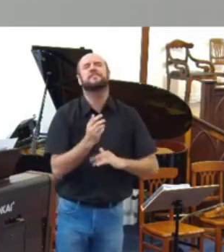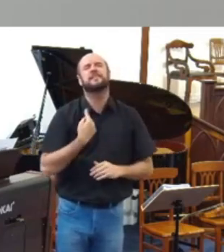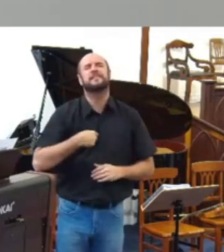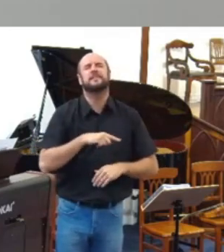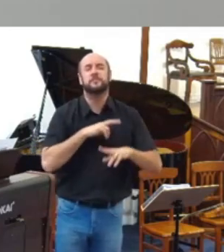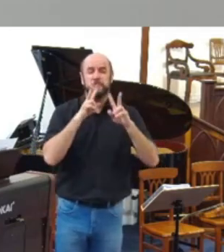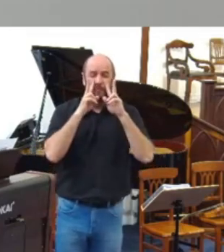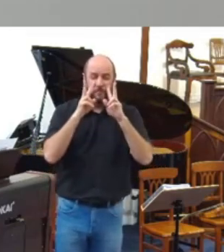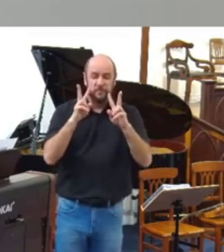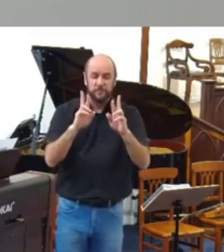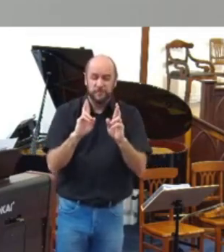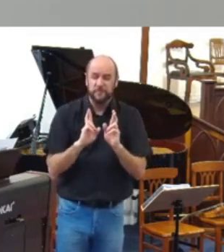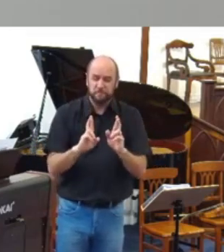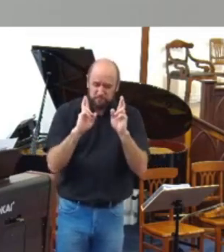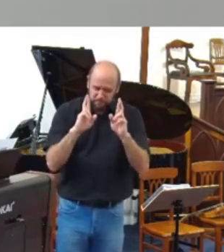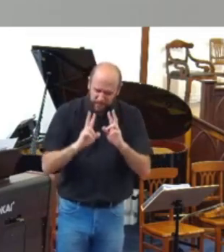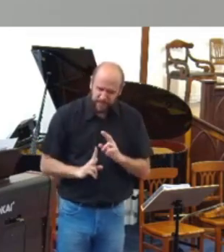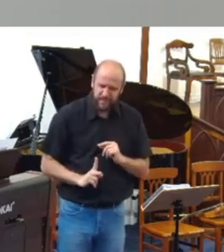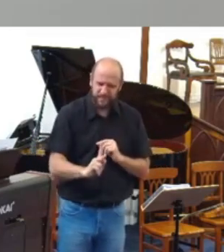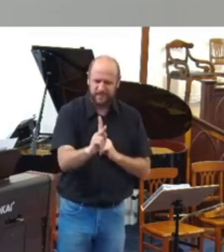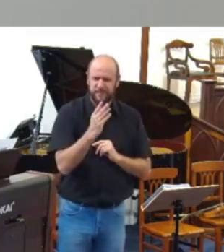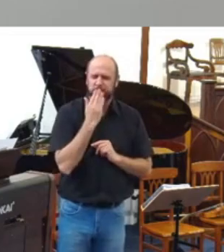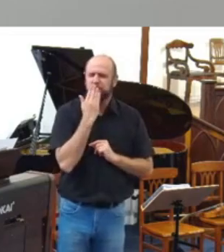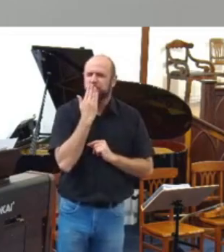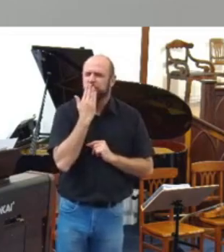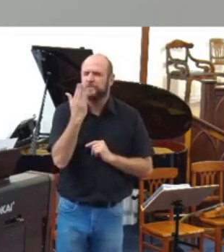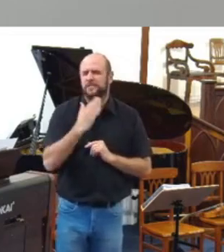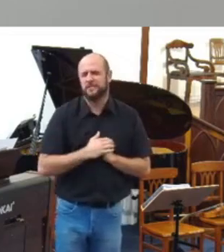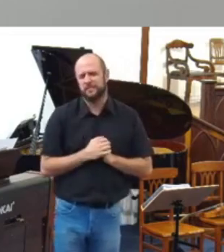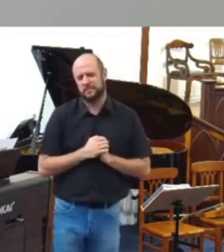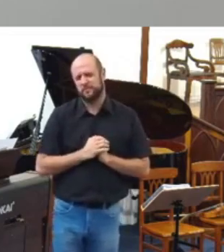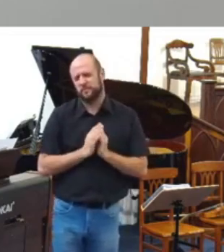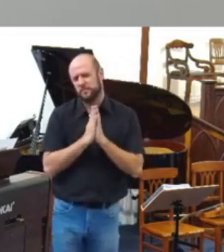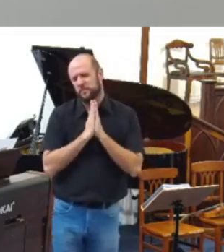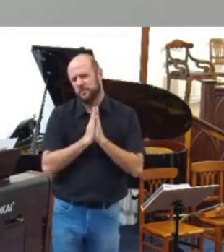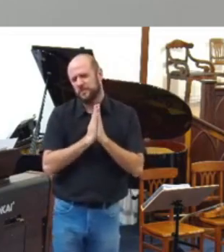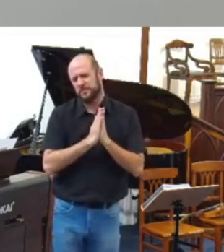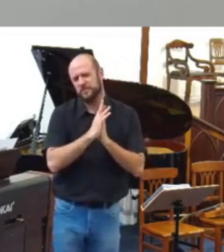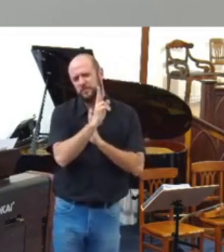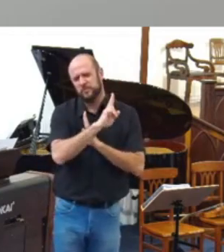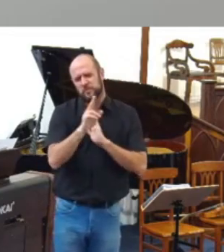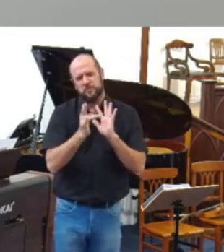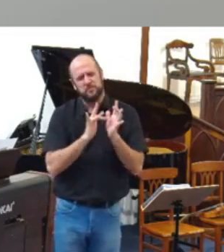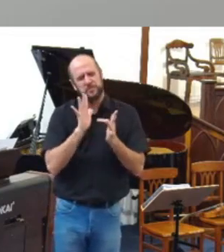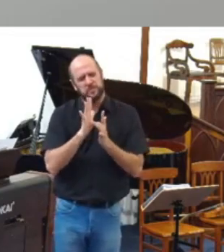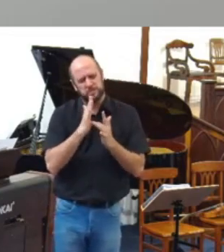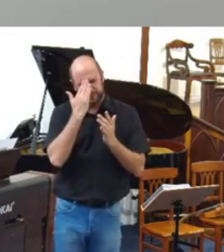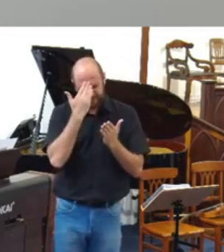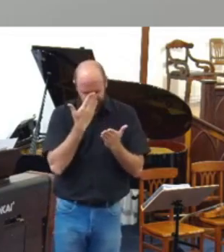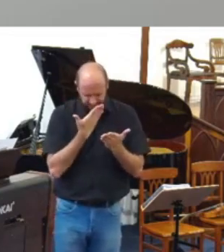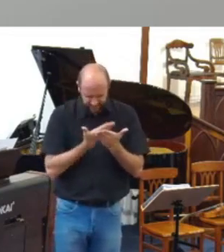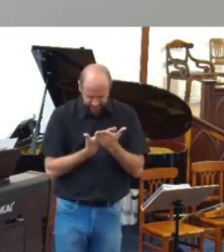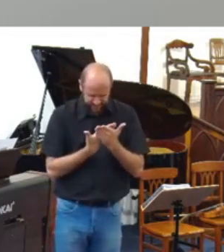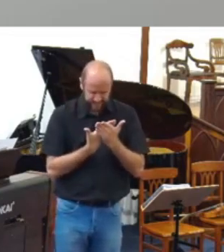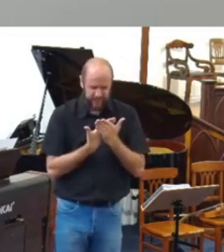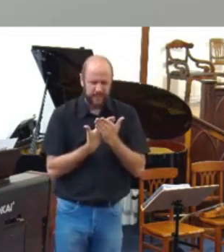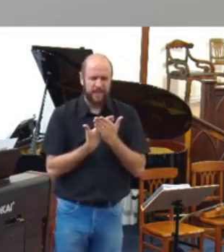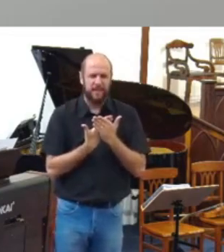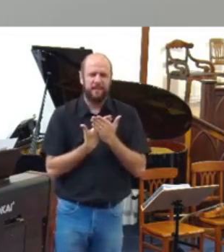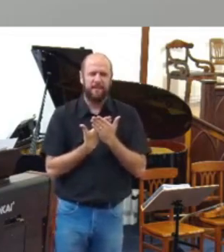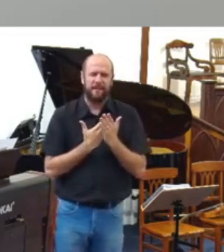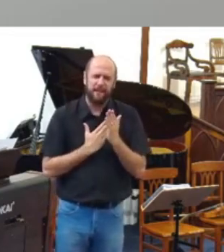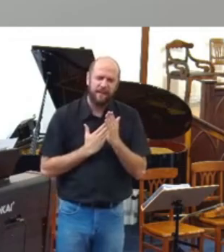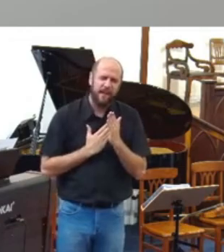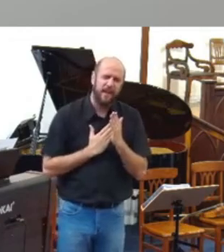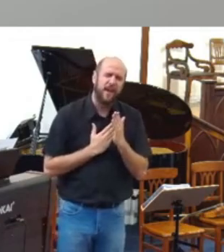a esperança. Eu te peço. Nós oramos em nome de Jesus, o nosso Senhor, crendo que por intermédio